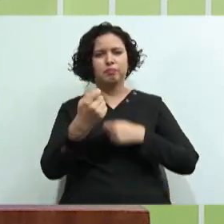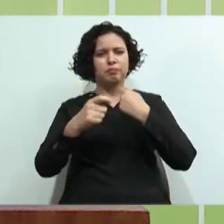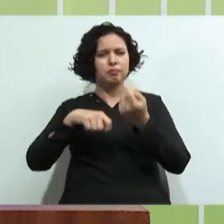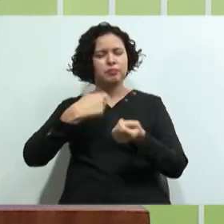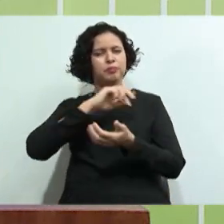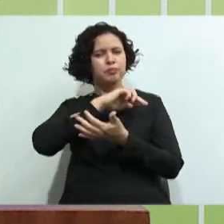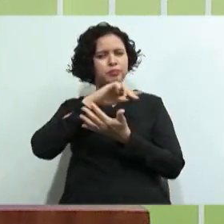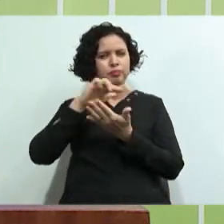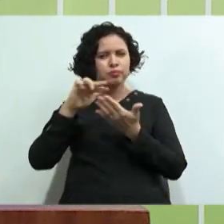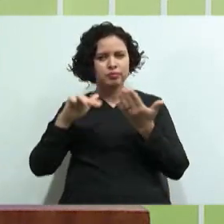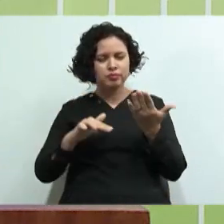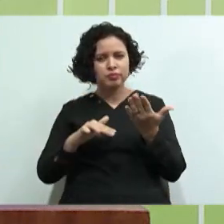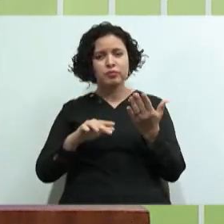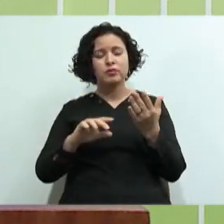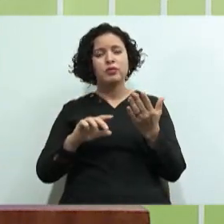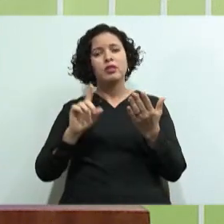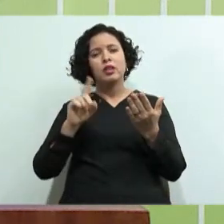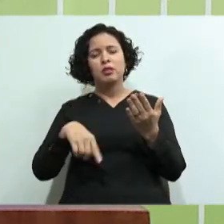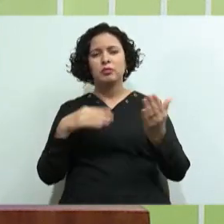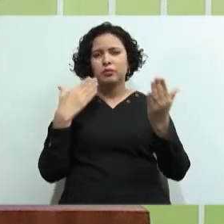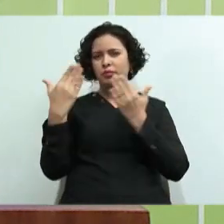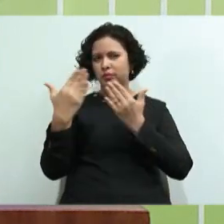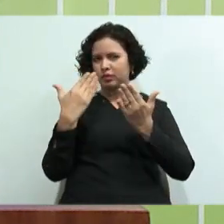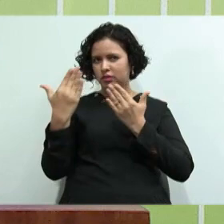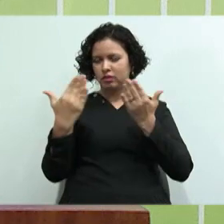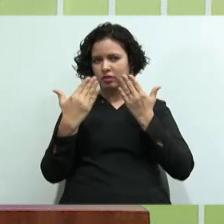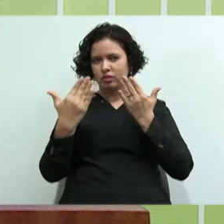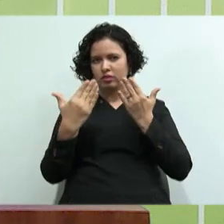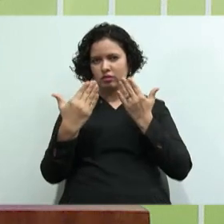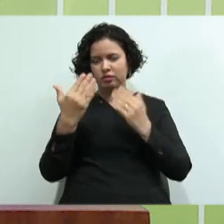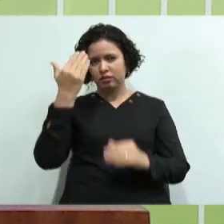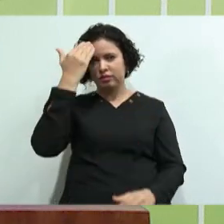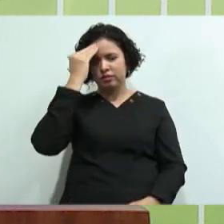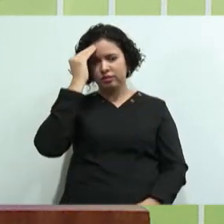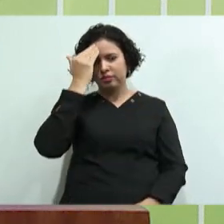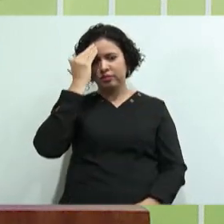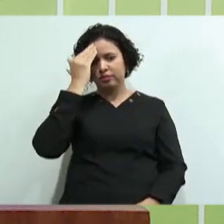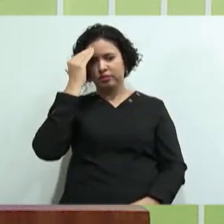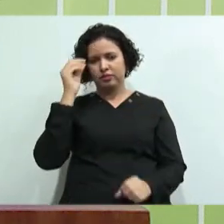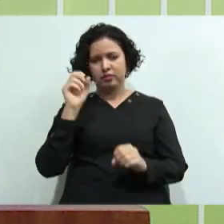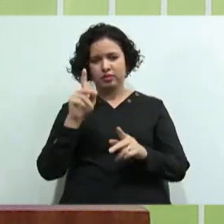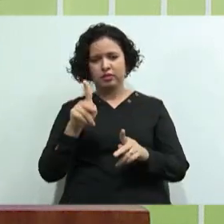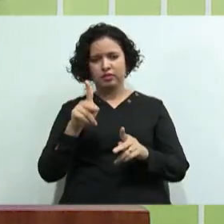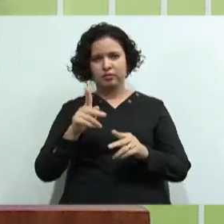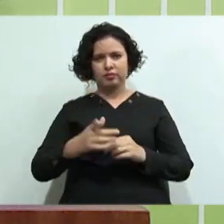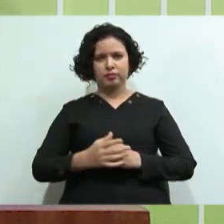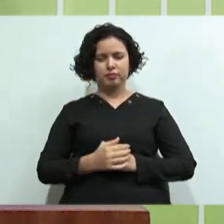como para poder comparar isso daí, para vocês entenderem, tá bom?